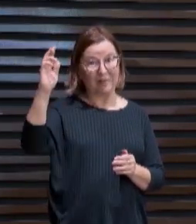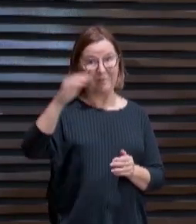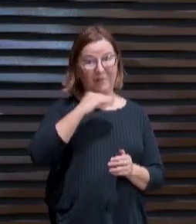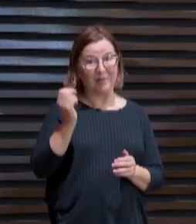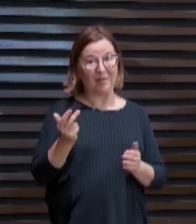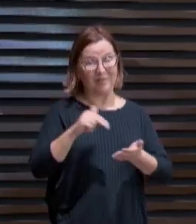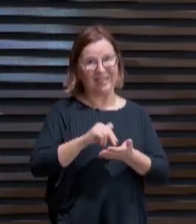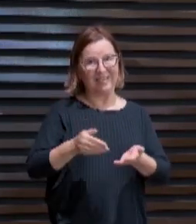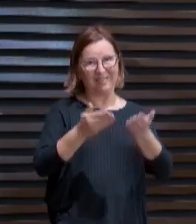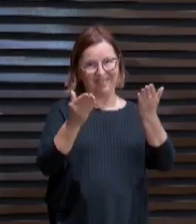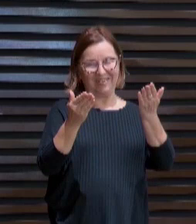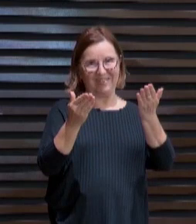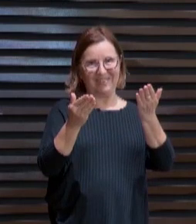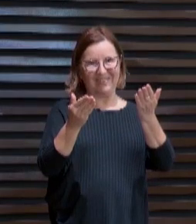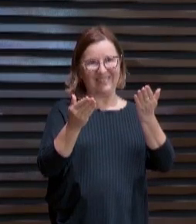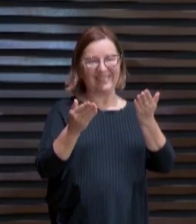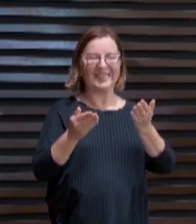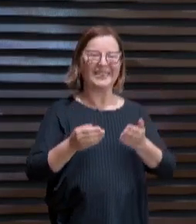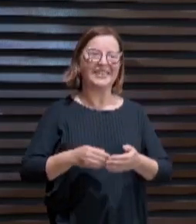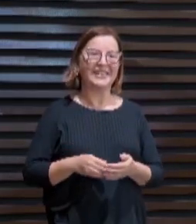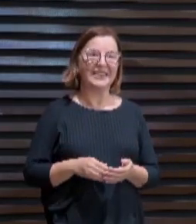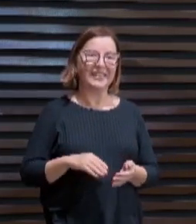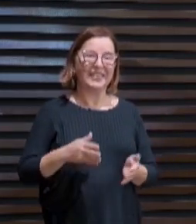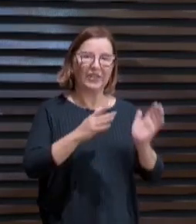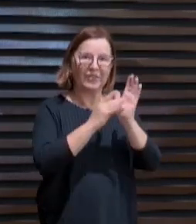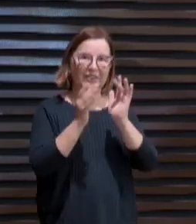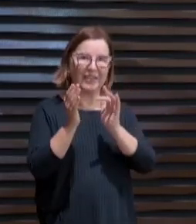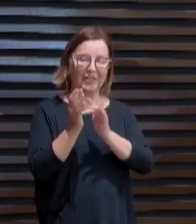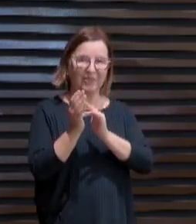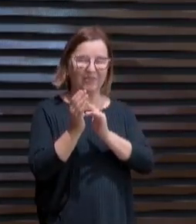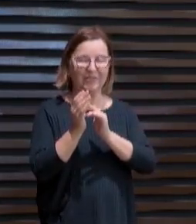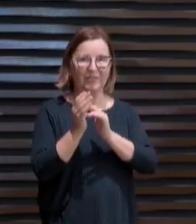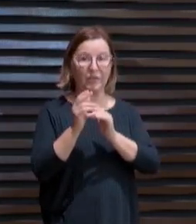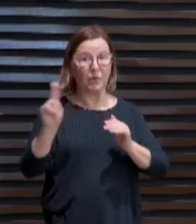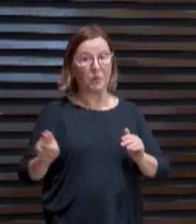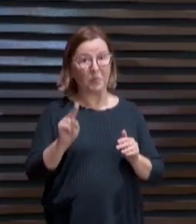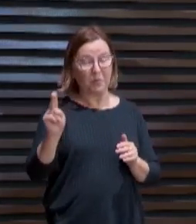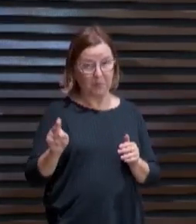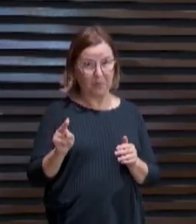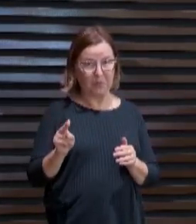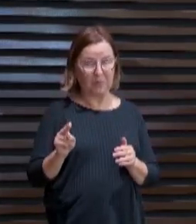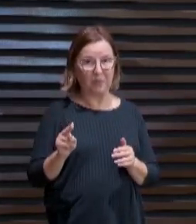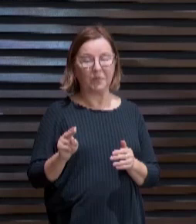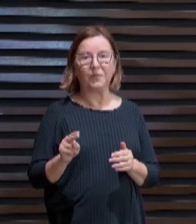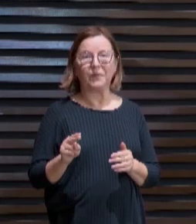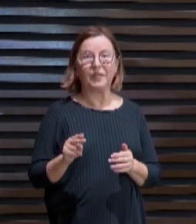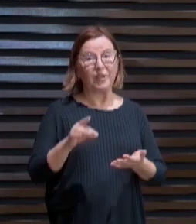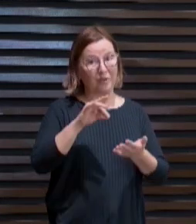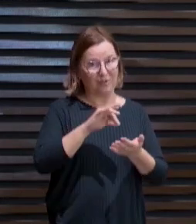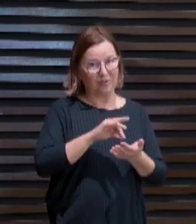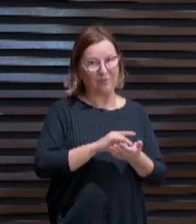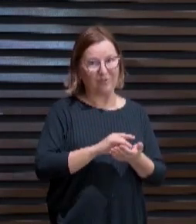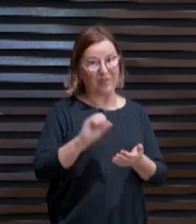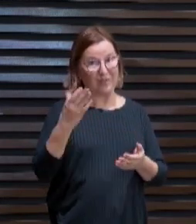sido morta e havia revivido, né? Então Jesus utilizando de um fato local para comunicar uma verdade